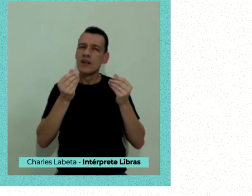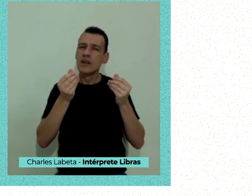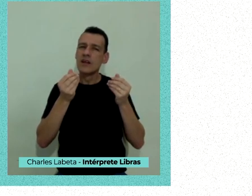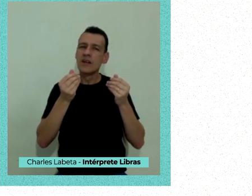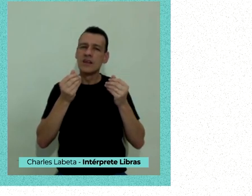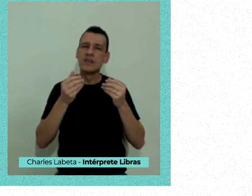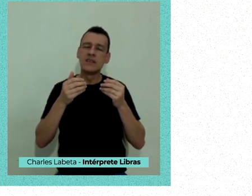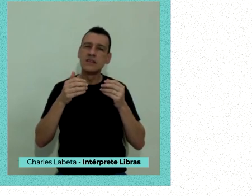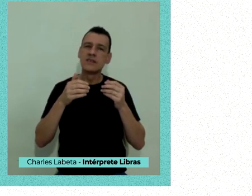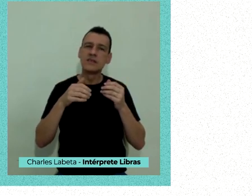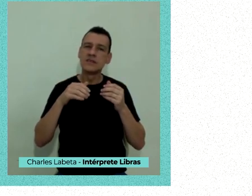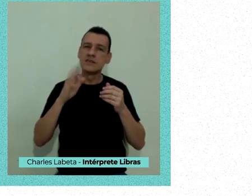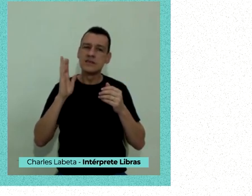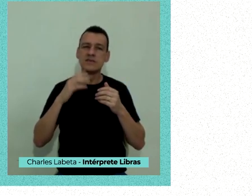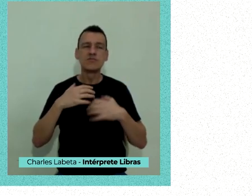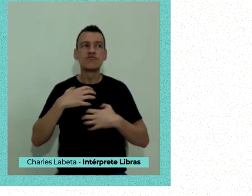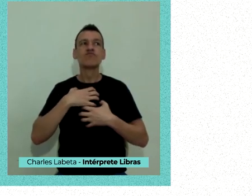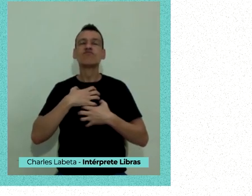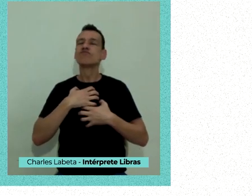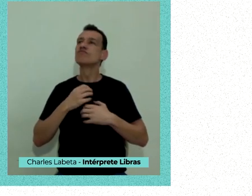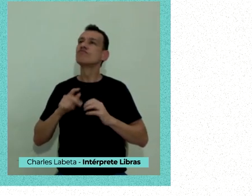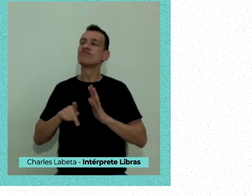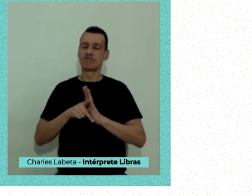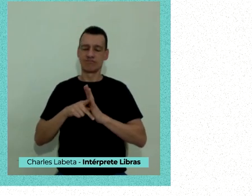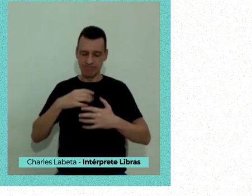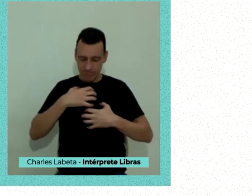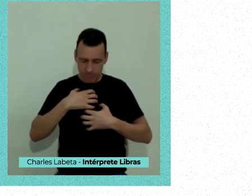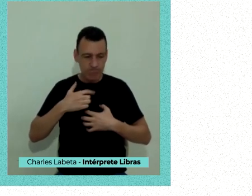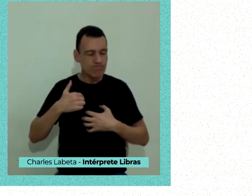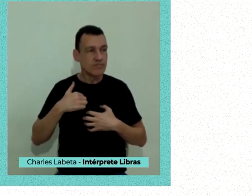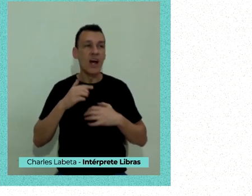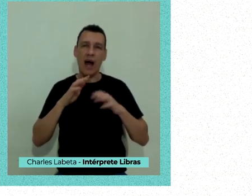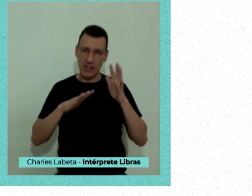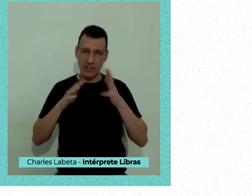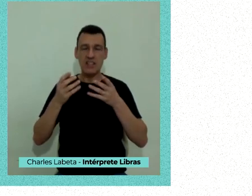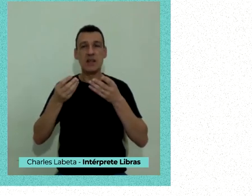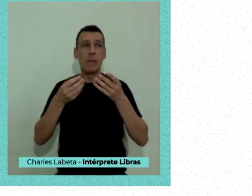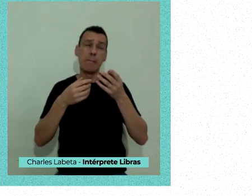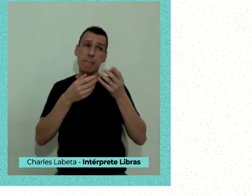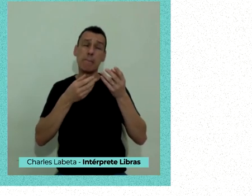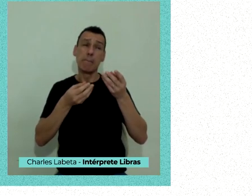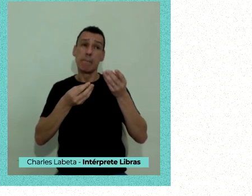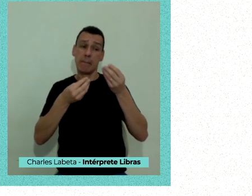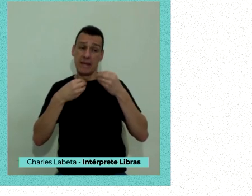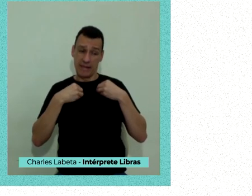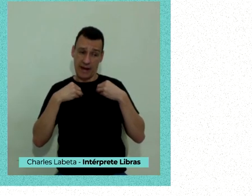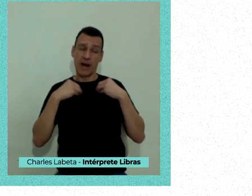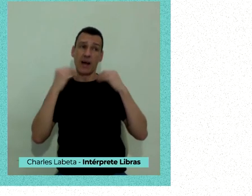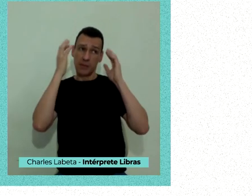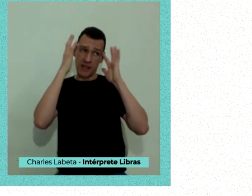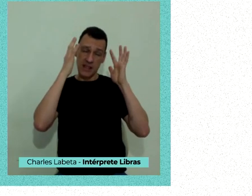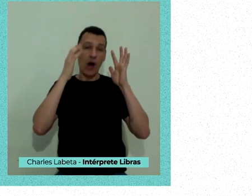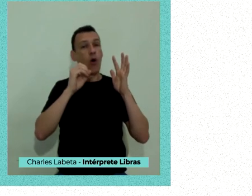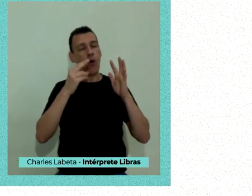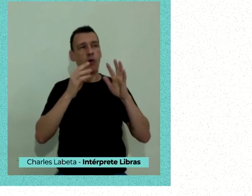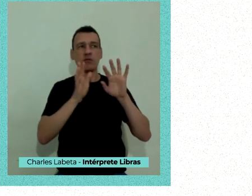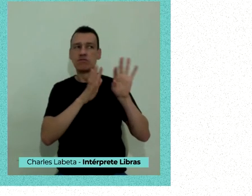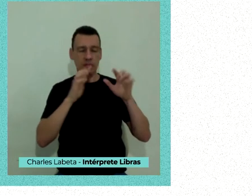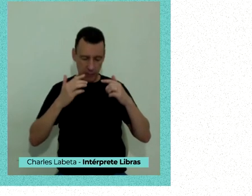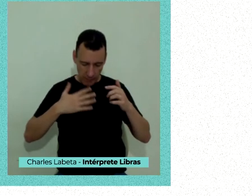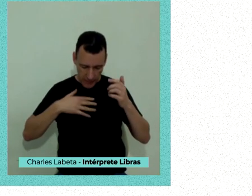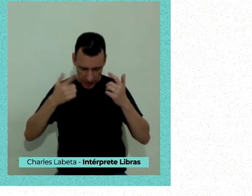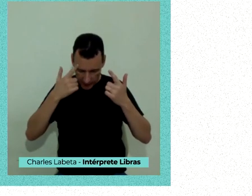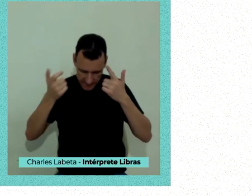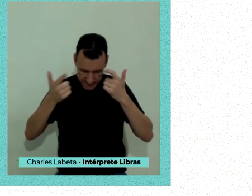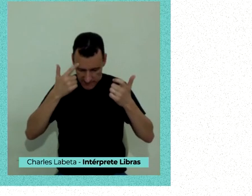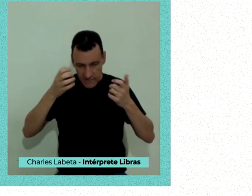desnaturalizada, né? O que muitas vezes é colocado para elas, mas de alguma forma elas começam a refletir sobre as próprias realidades, entender quais são os